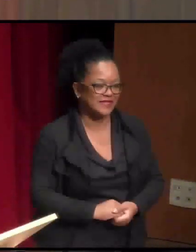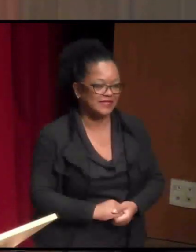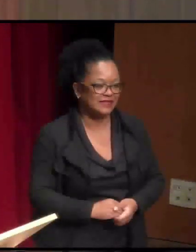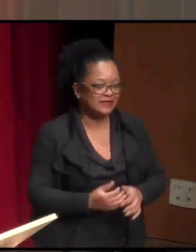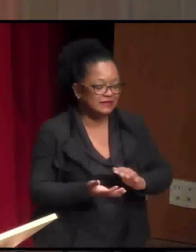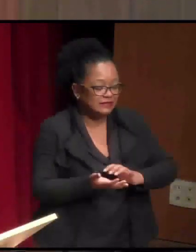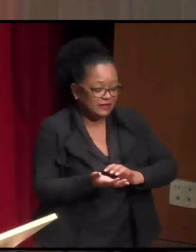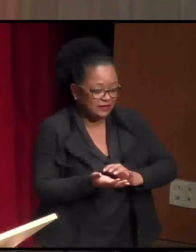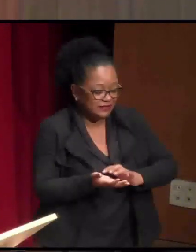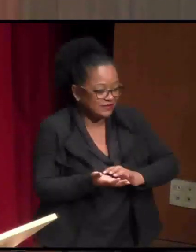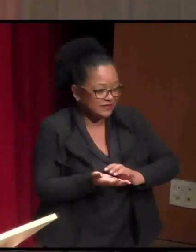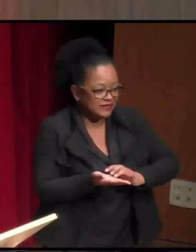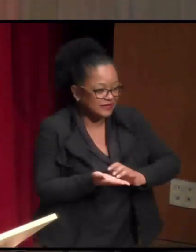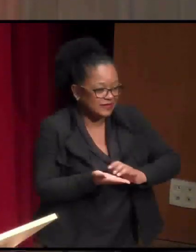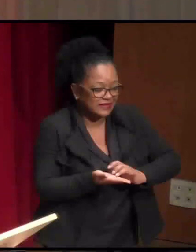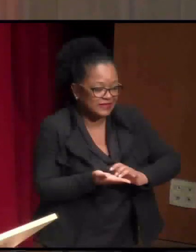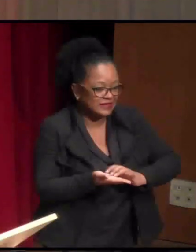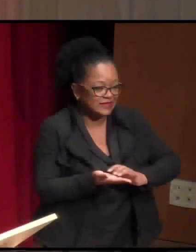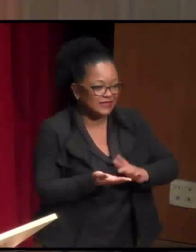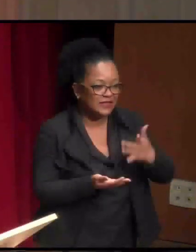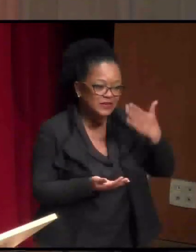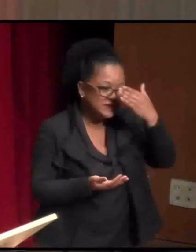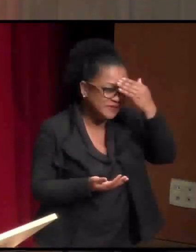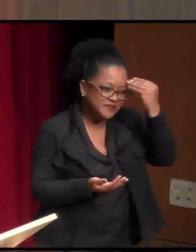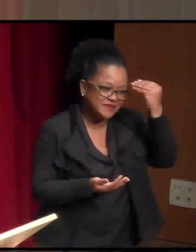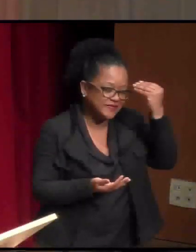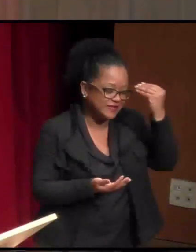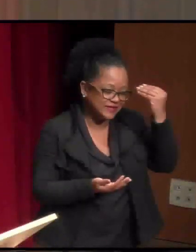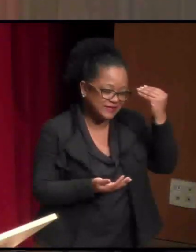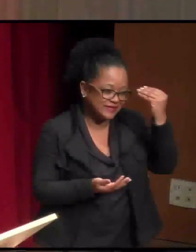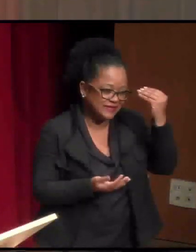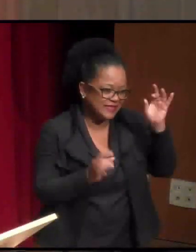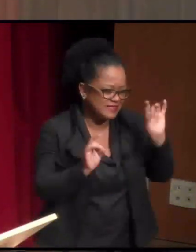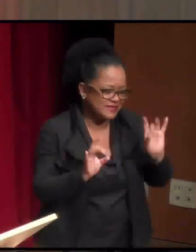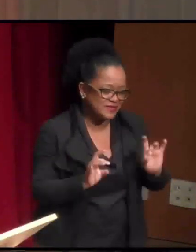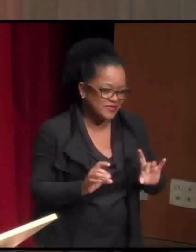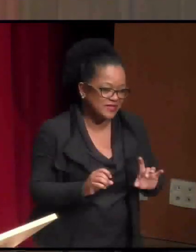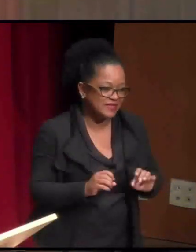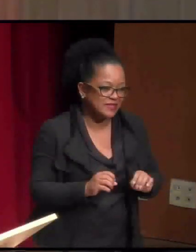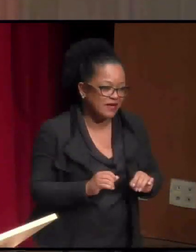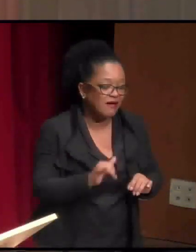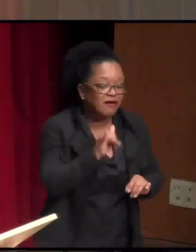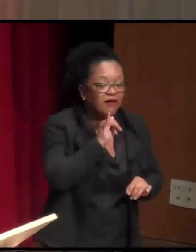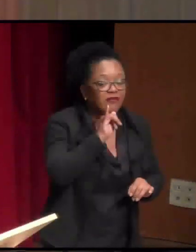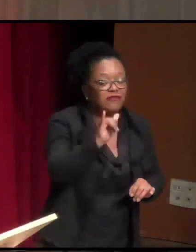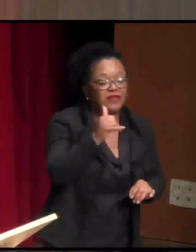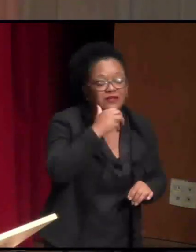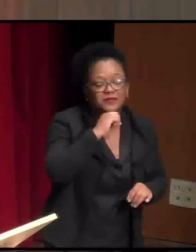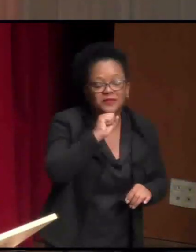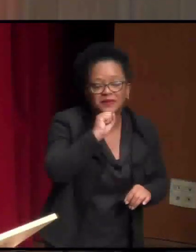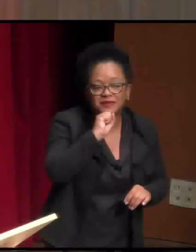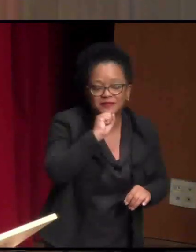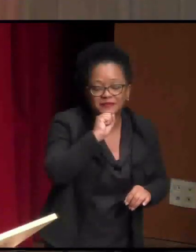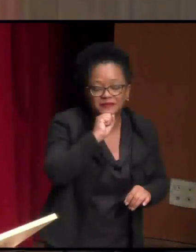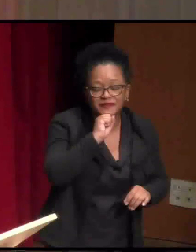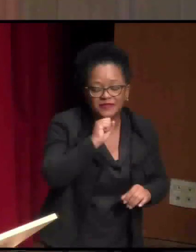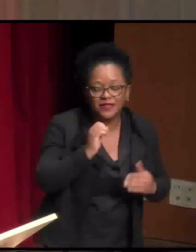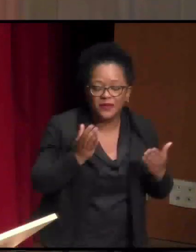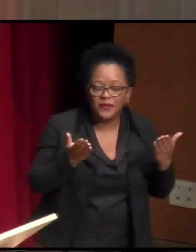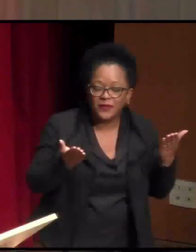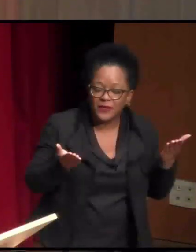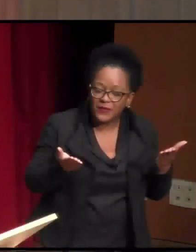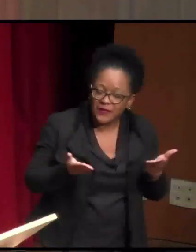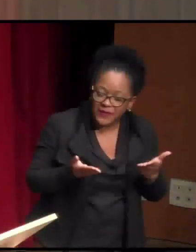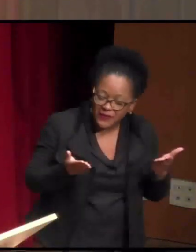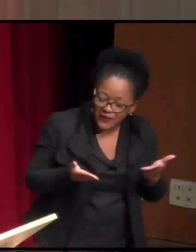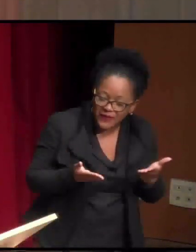Eu tremia muito e eu nunca esqueço a frase que eu disse, né, assim, que eu disse para a mamãe foi que: mãe, hoje eu